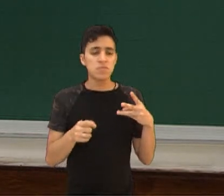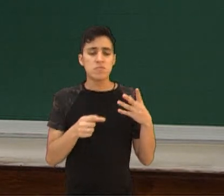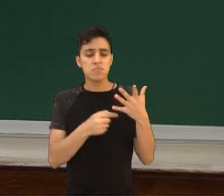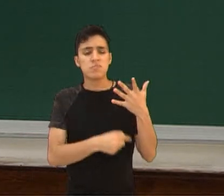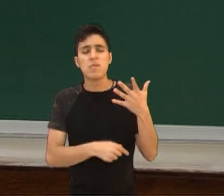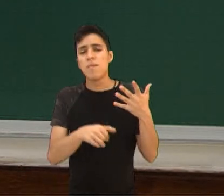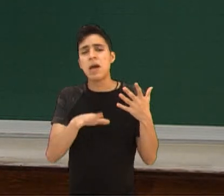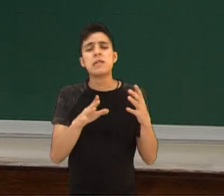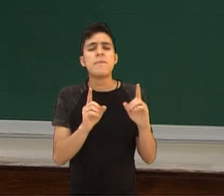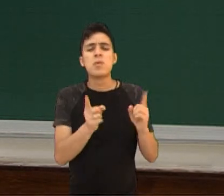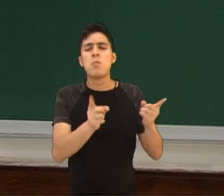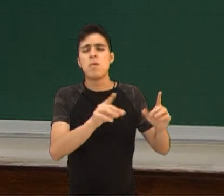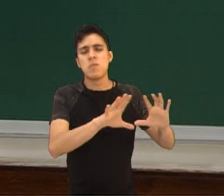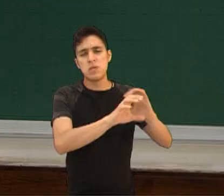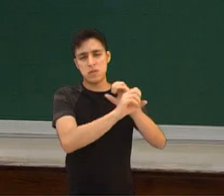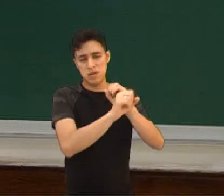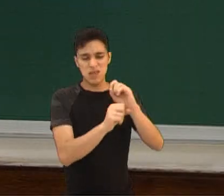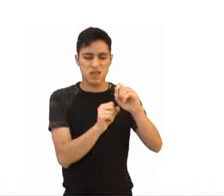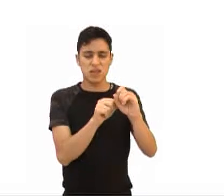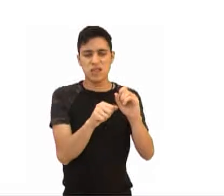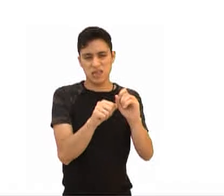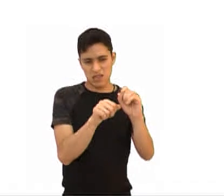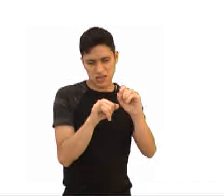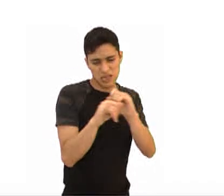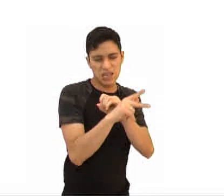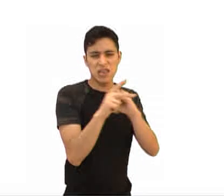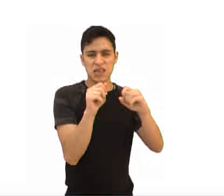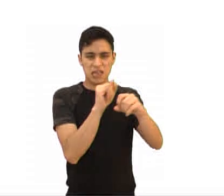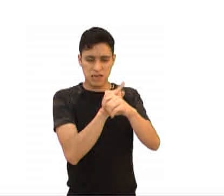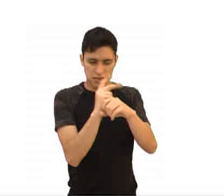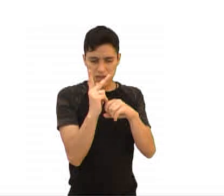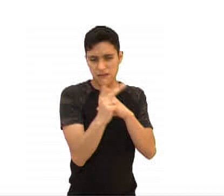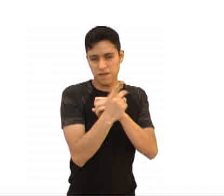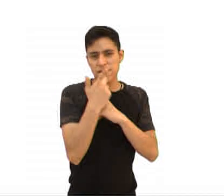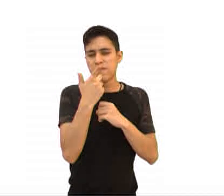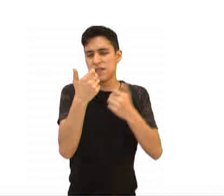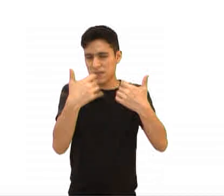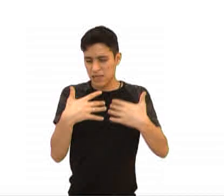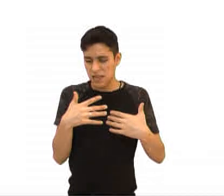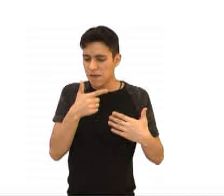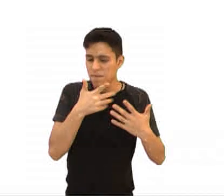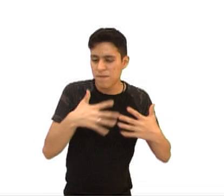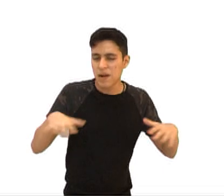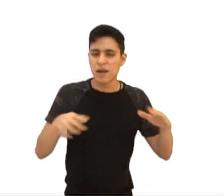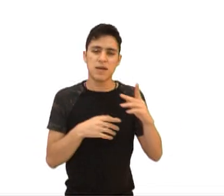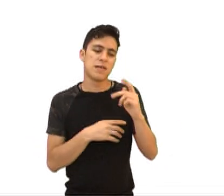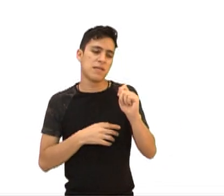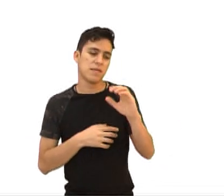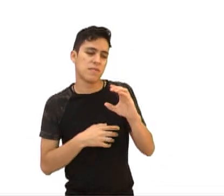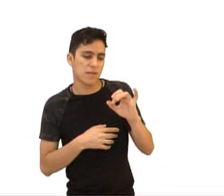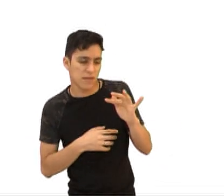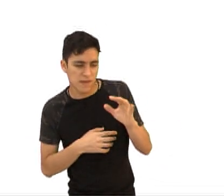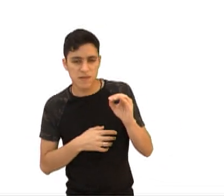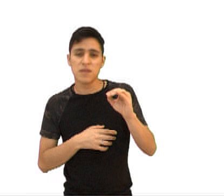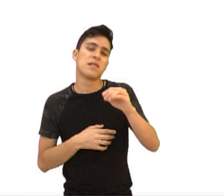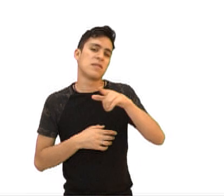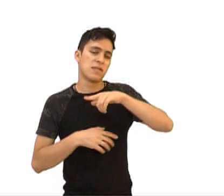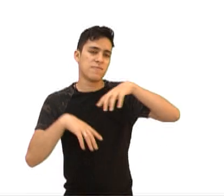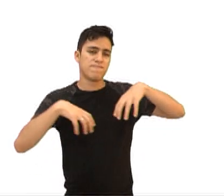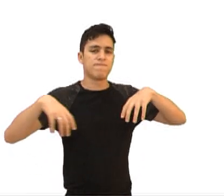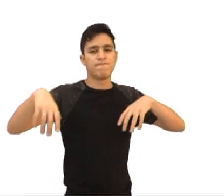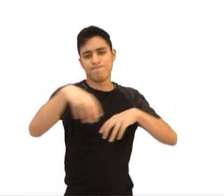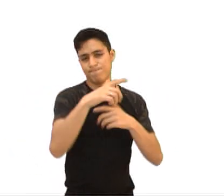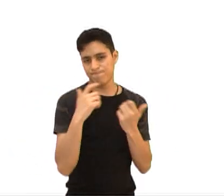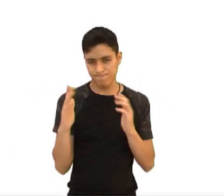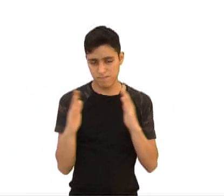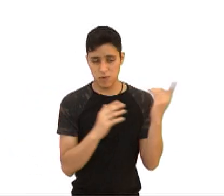habitantes. Né? E são essas ilhas maravilhosas que a gente tem aí no Pacífico, né? Ilhas paradisíacas. Último